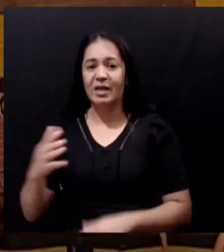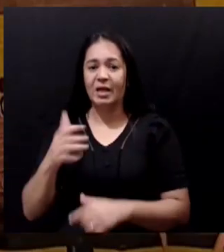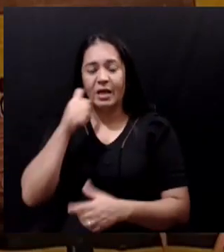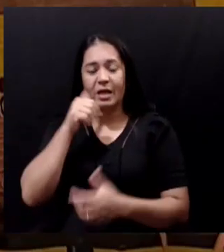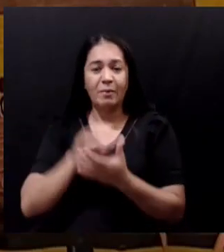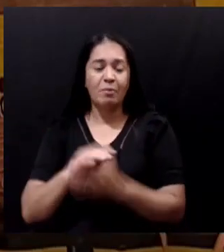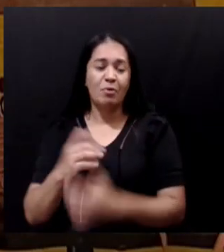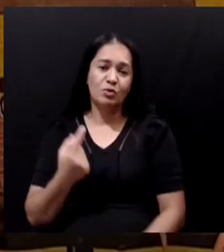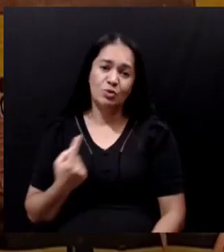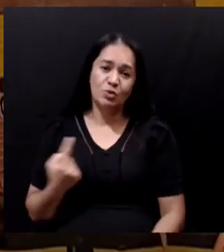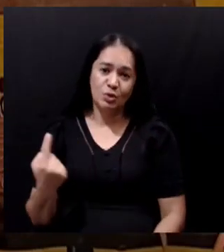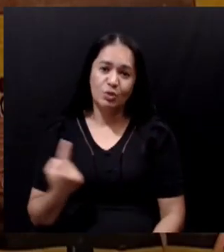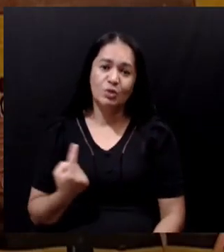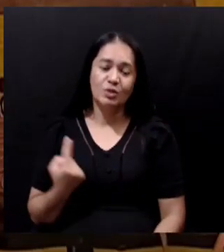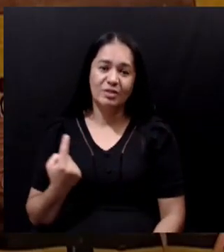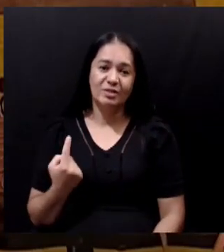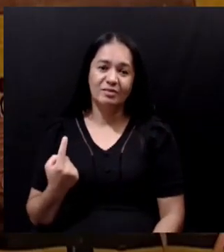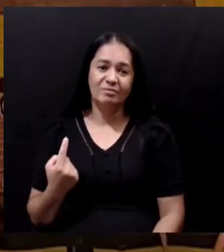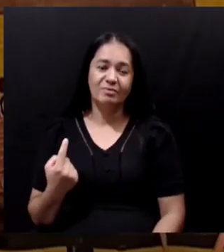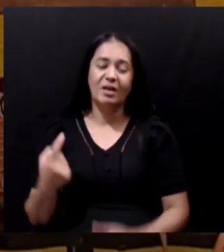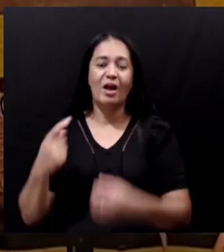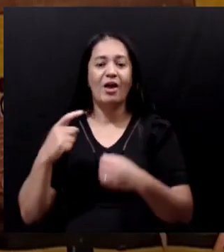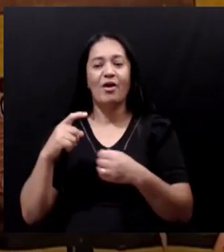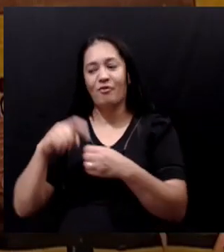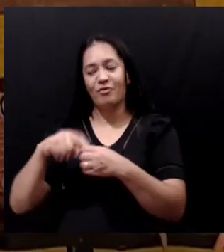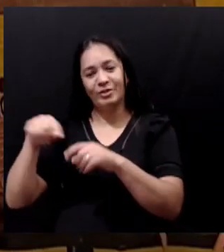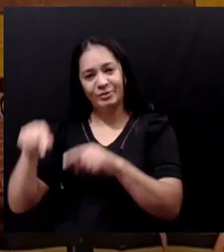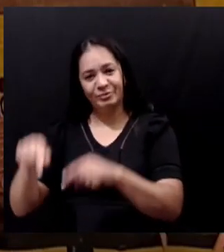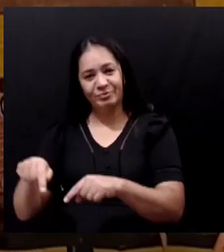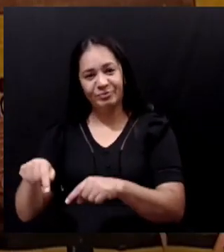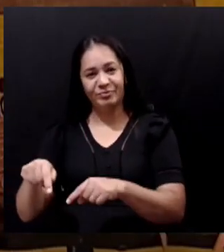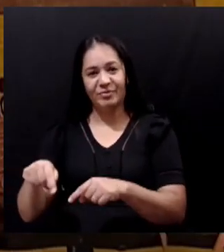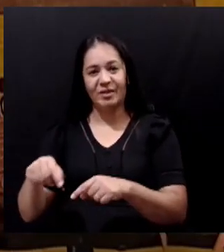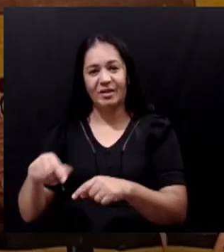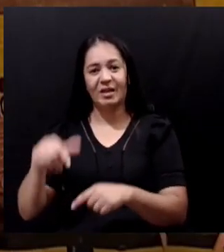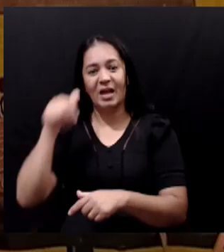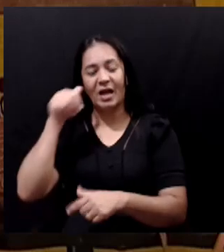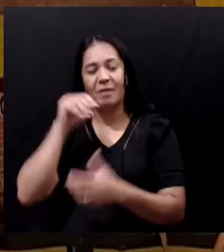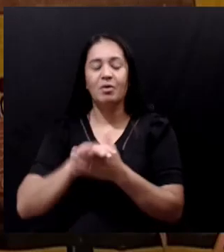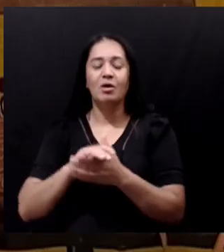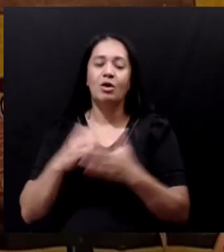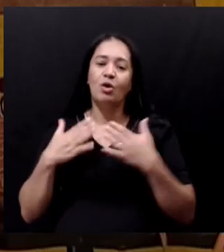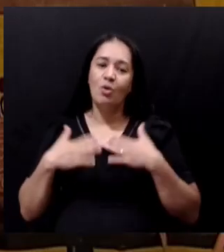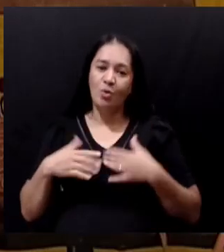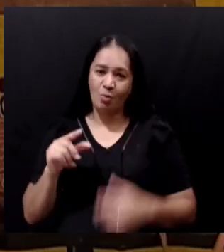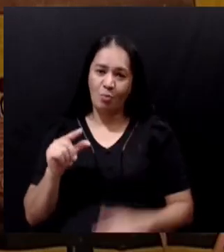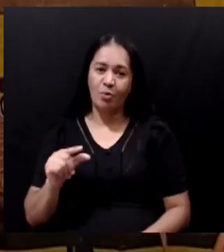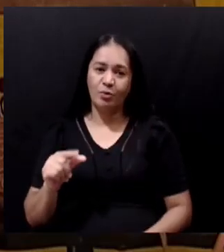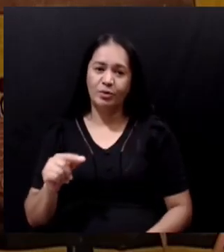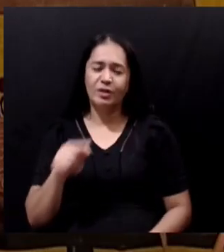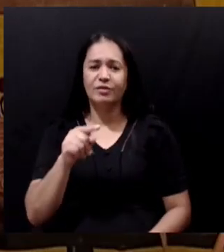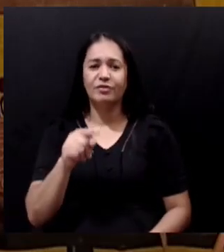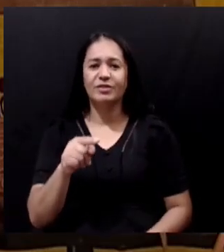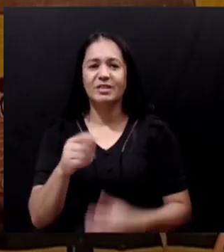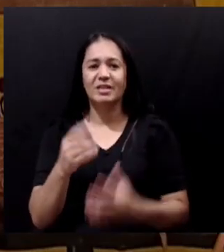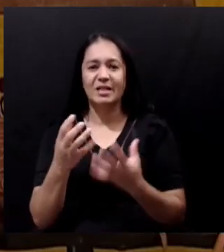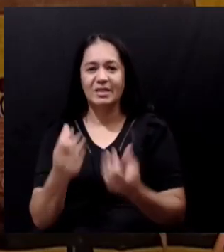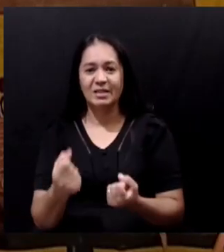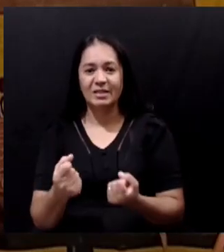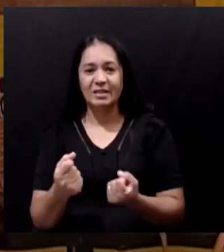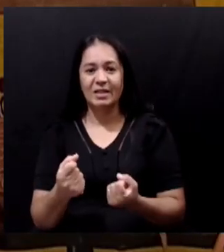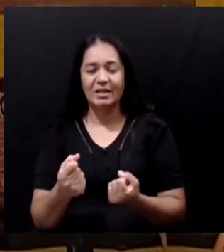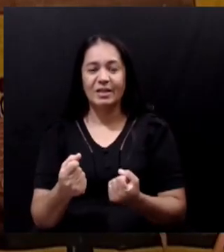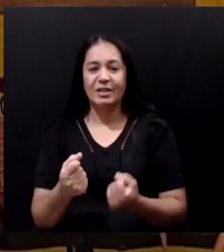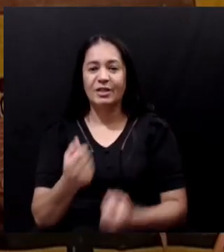Aí depois que eu vim, aí ela desafogou mais um pouco, né? E quando vocês receberam o pessoal do Comida de Boteco, que